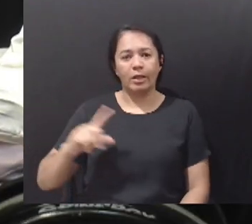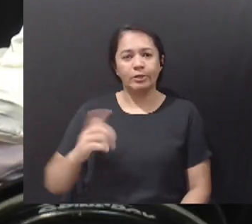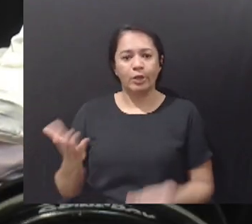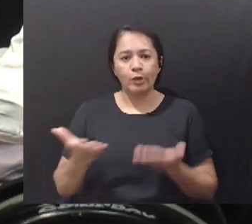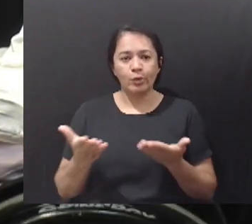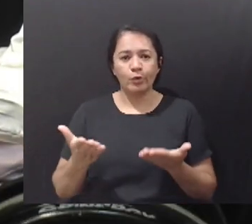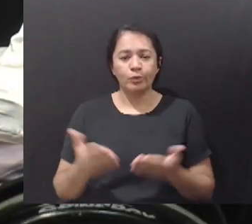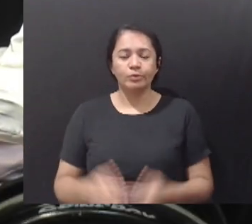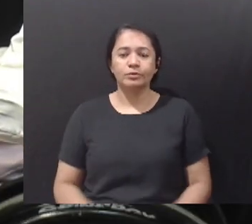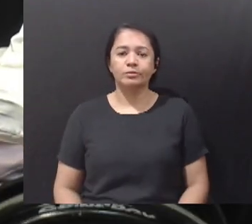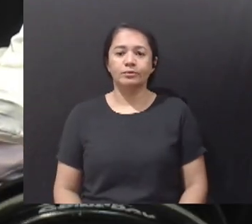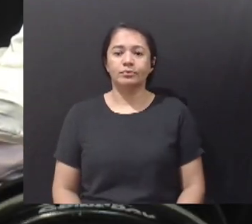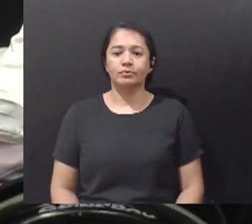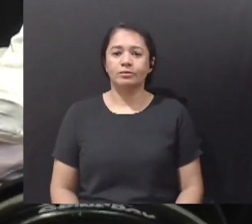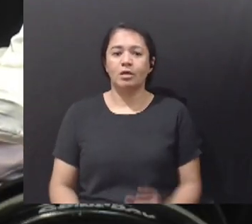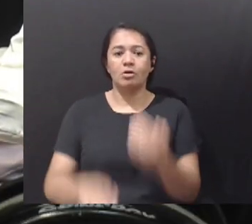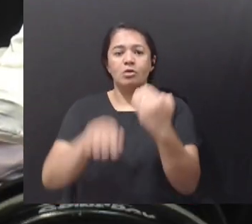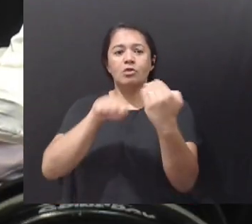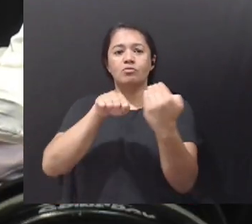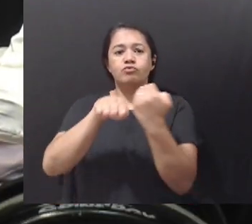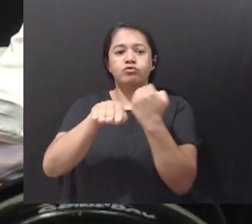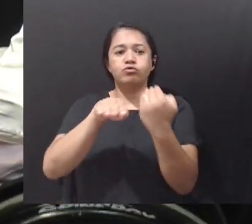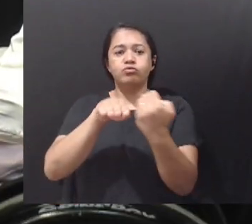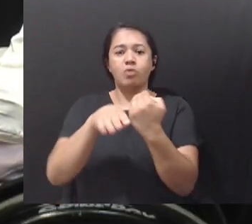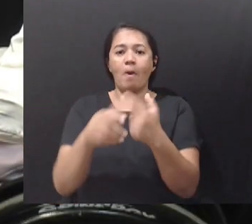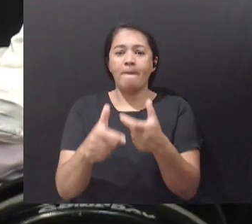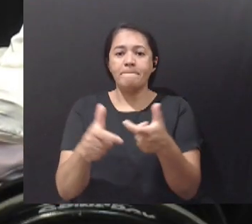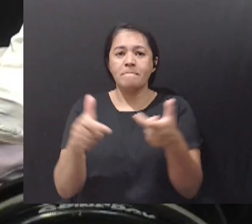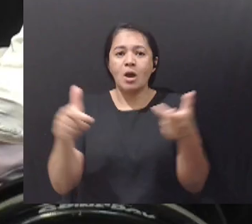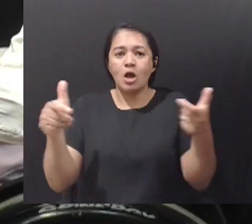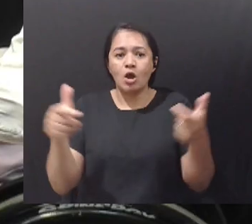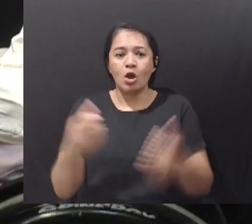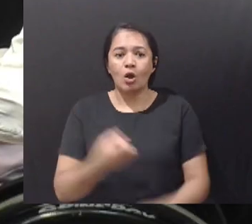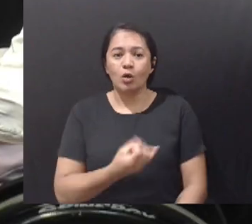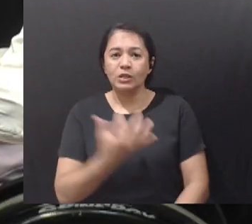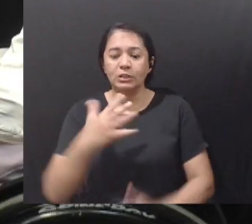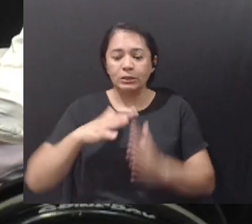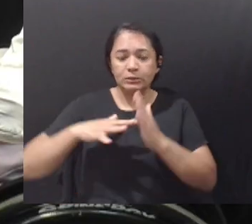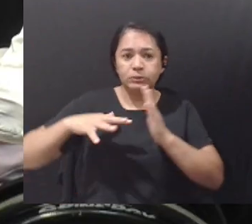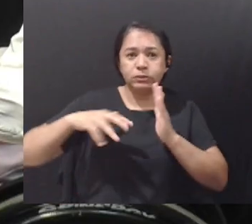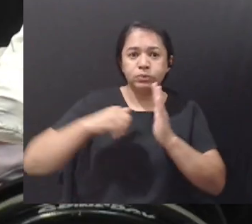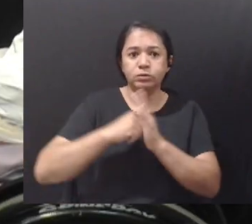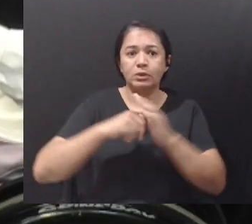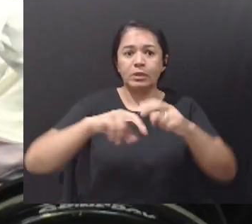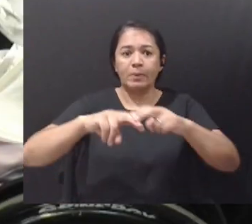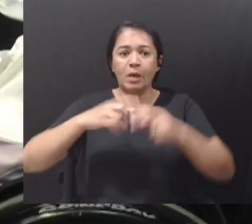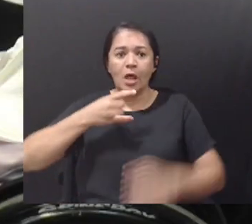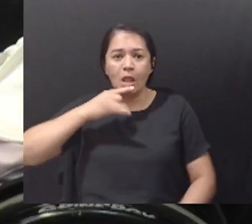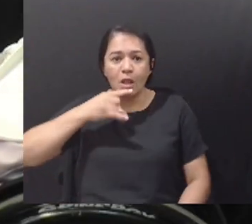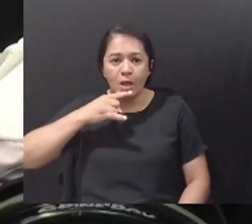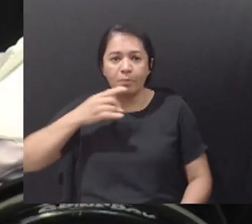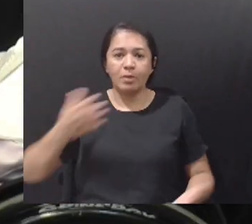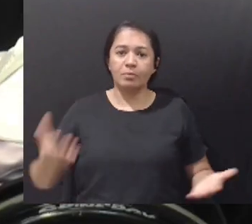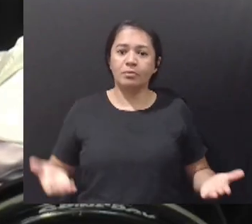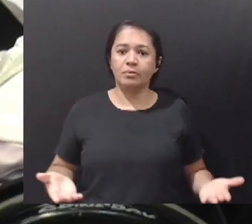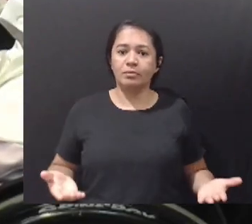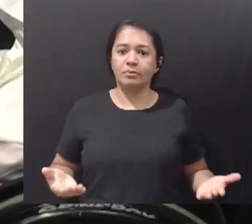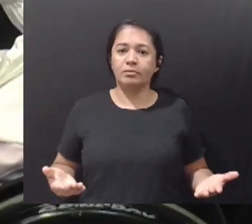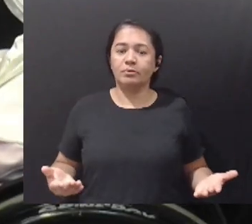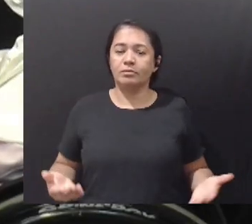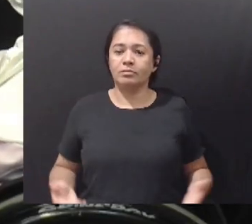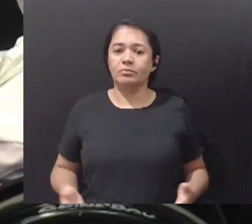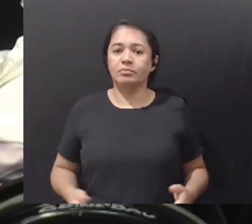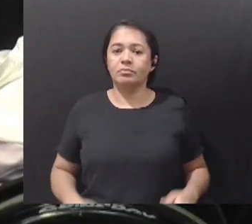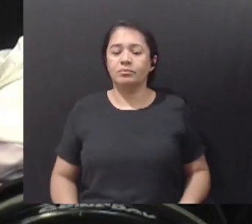na estrada, mas o maior número de acidentes é bebida nas estradas. E aí vem uma baita propaganda. O